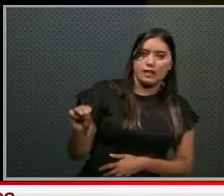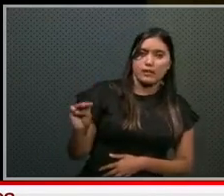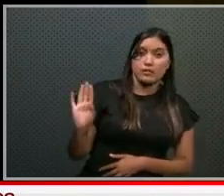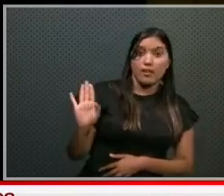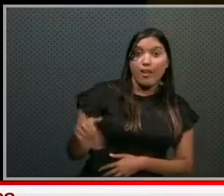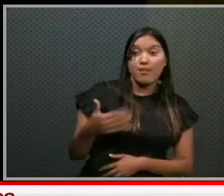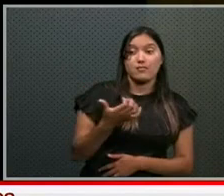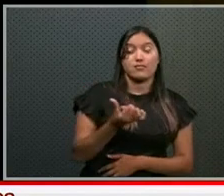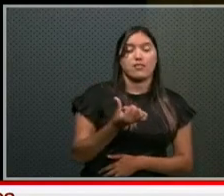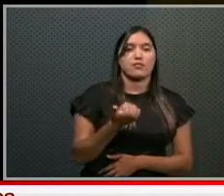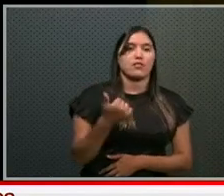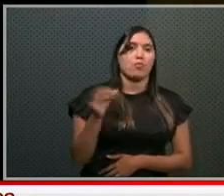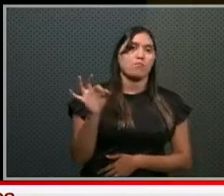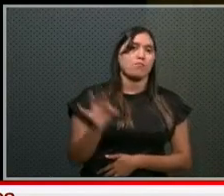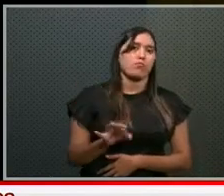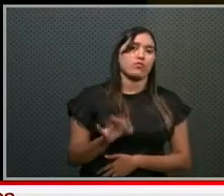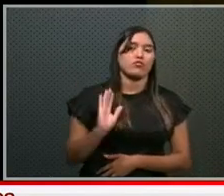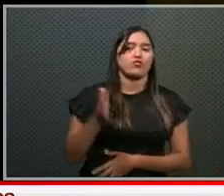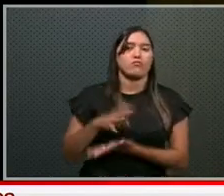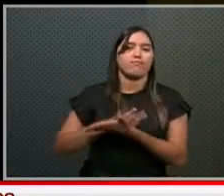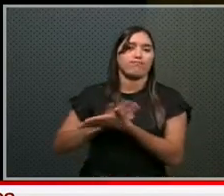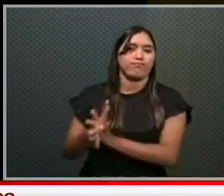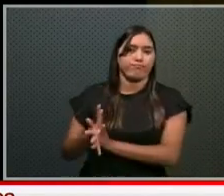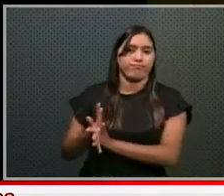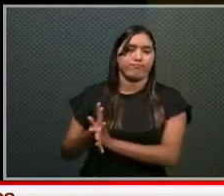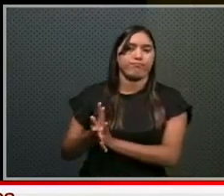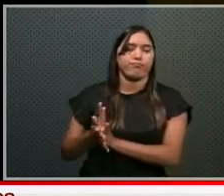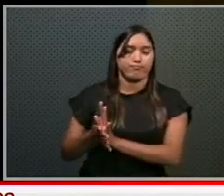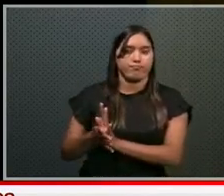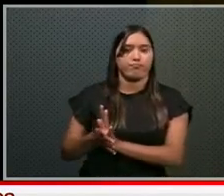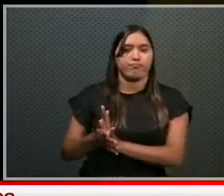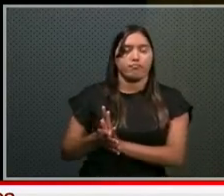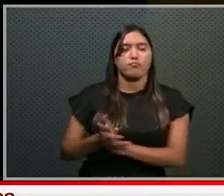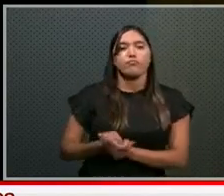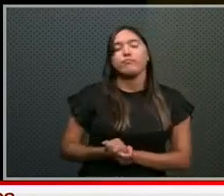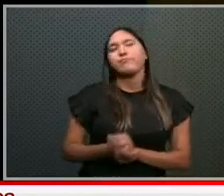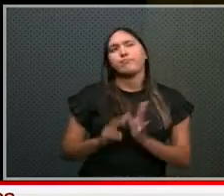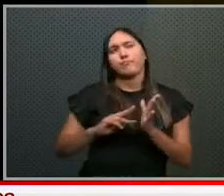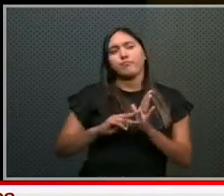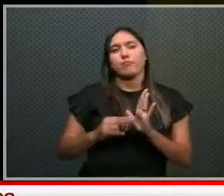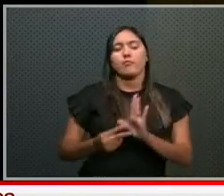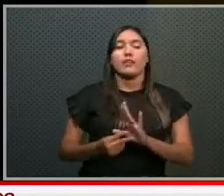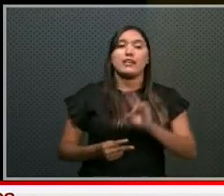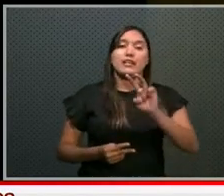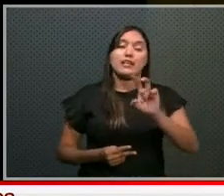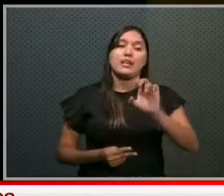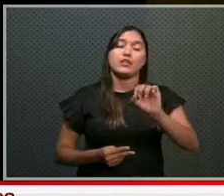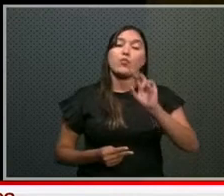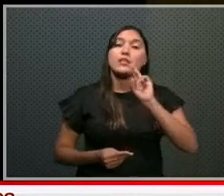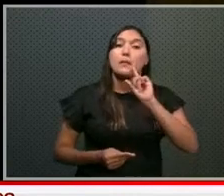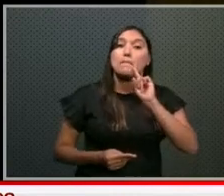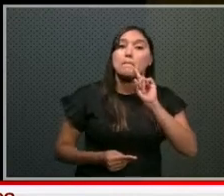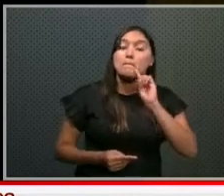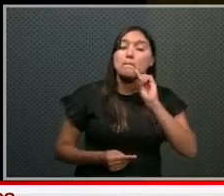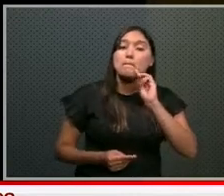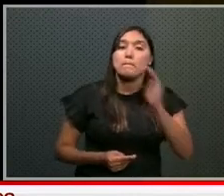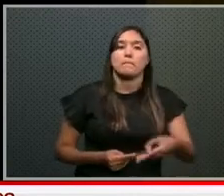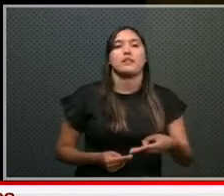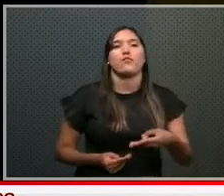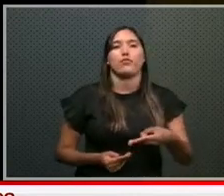Pará na Amazônia em número Redondo o presidente Xavier 50 milhões de hectares